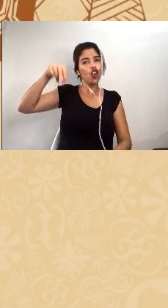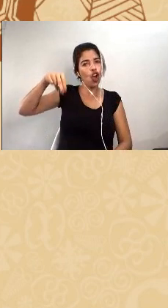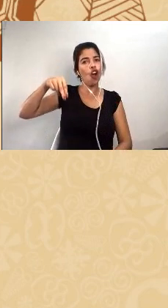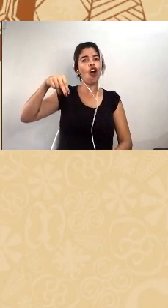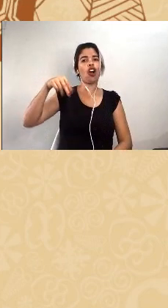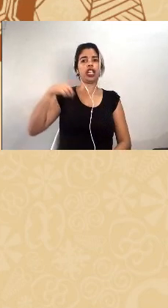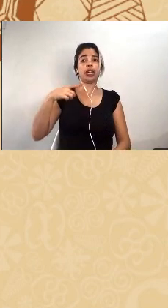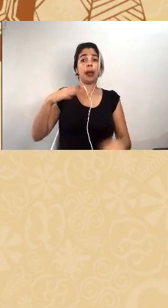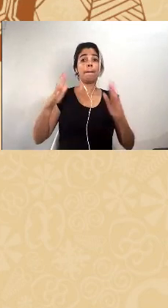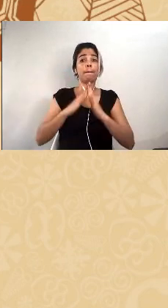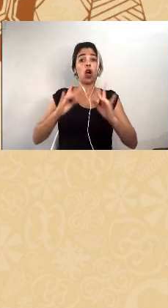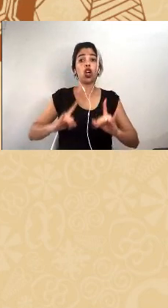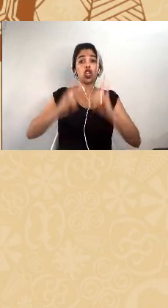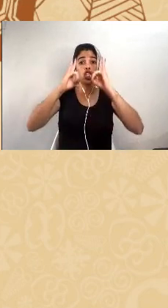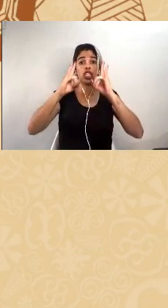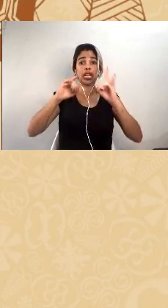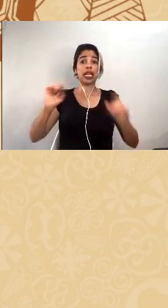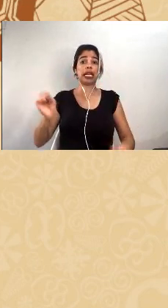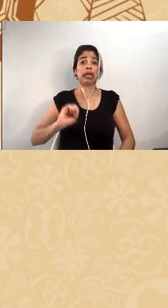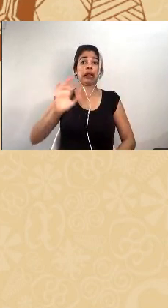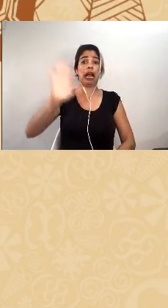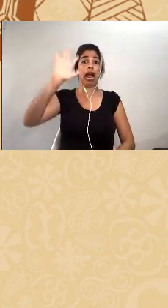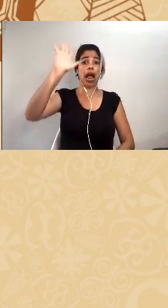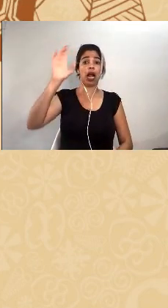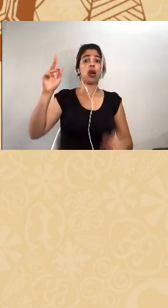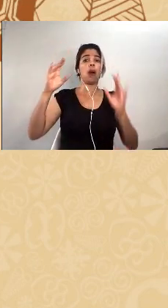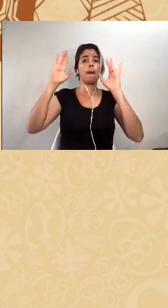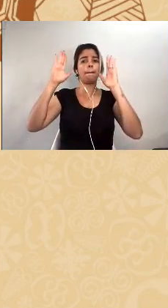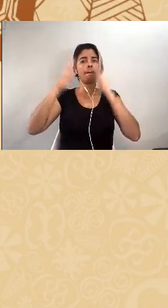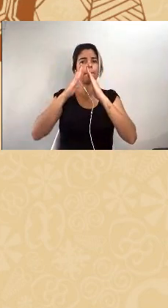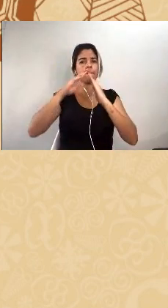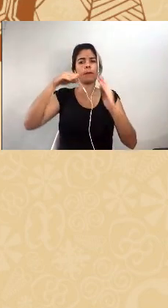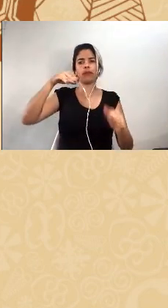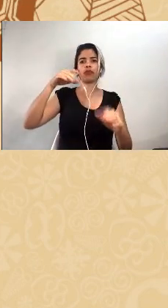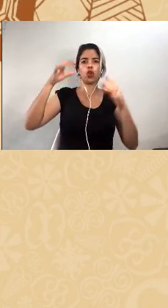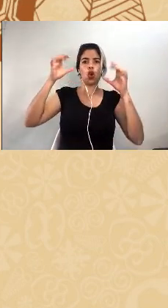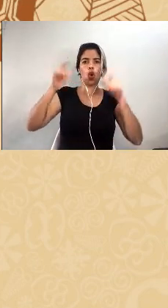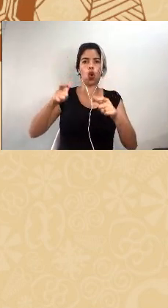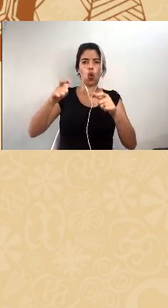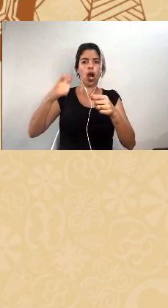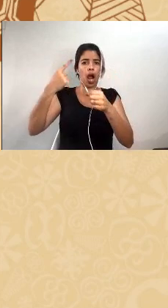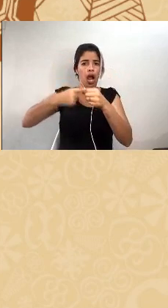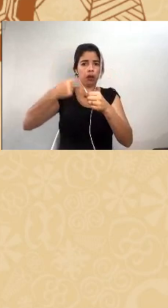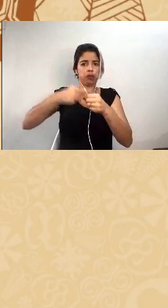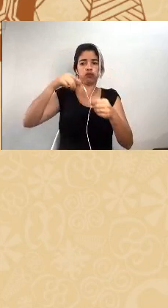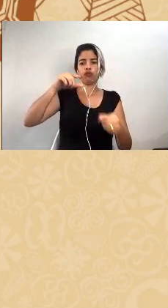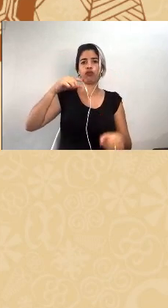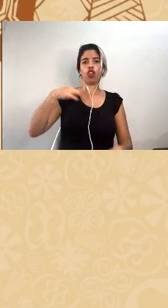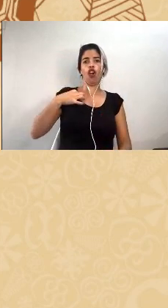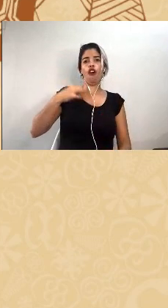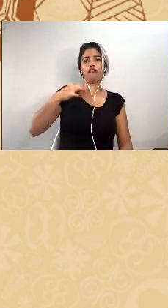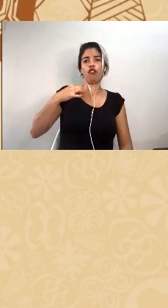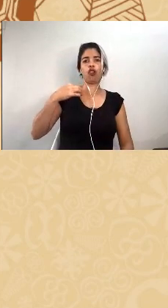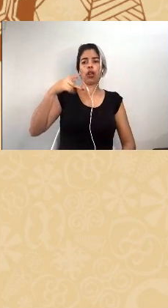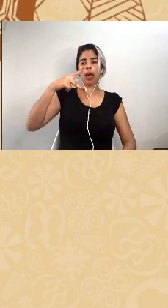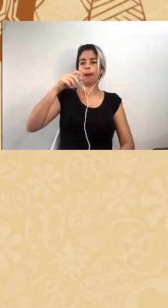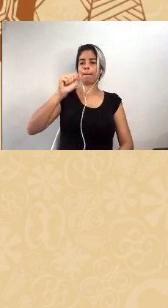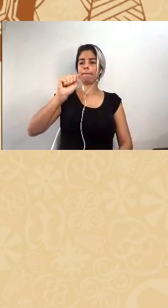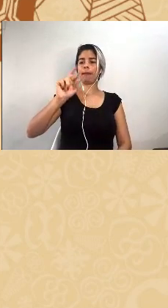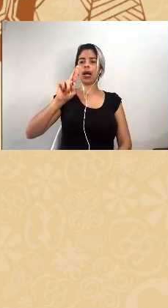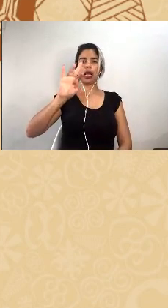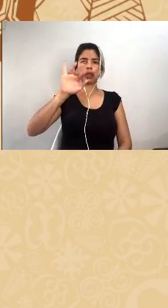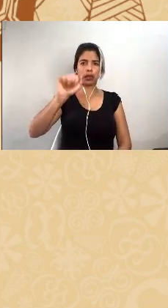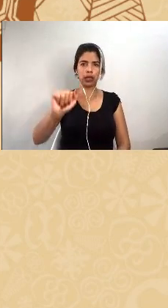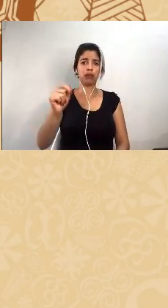num edifício caro. Moro na Voluntários da Pátria. Pago num lugar chique. Um condomínio com piscina. Nem assim